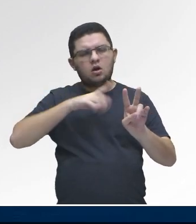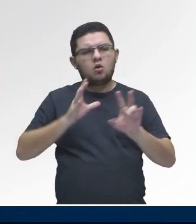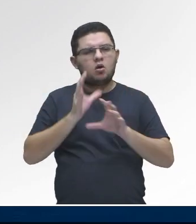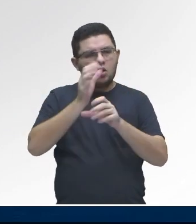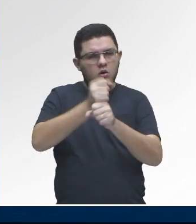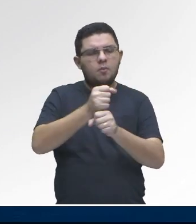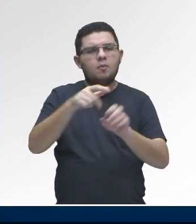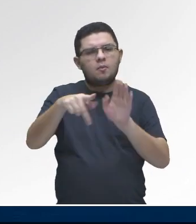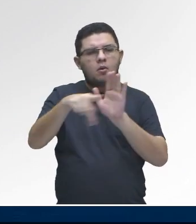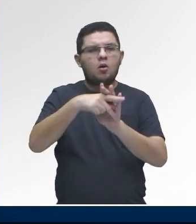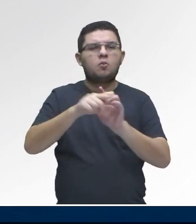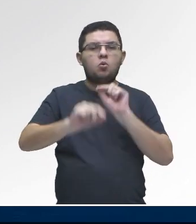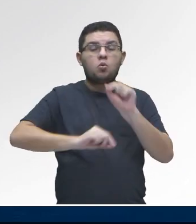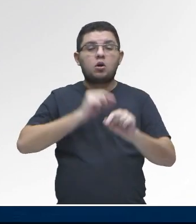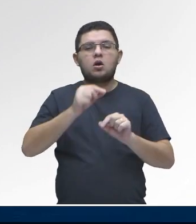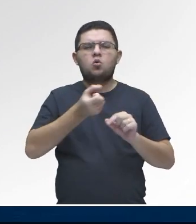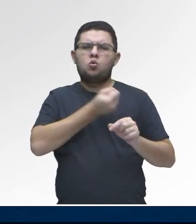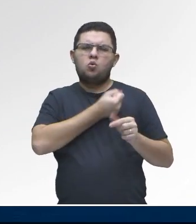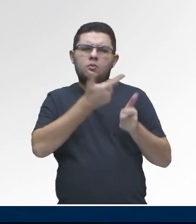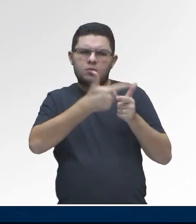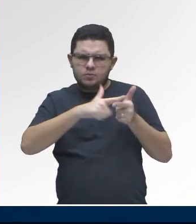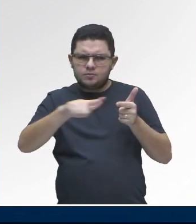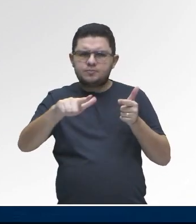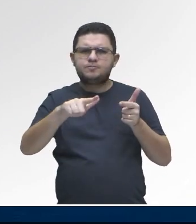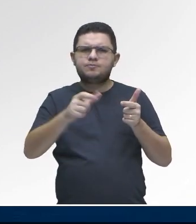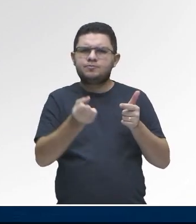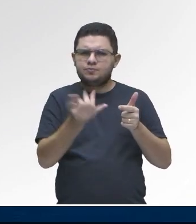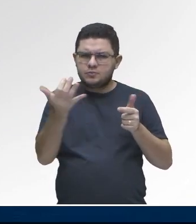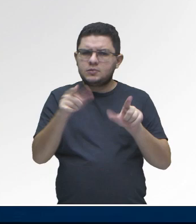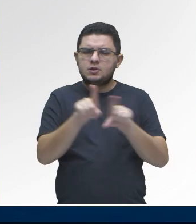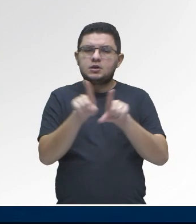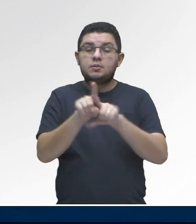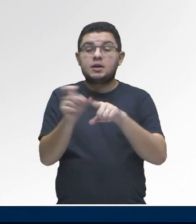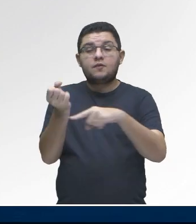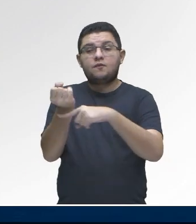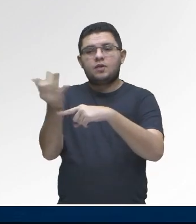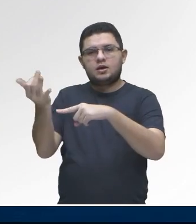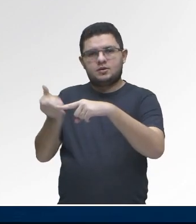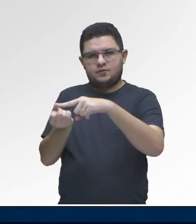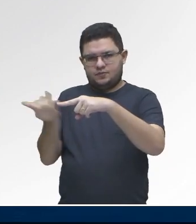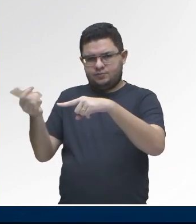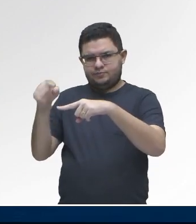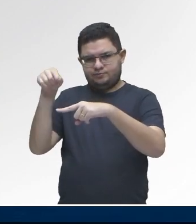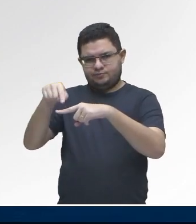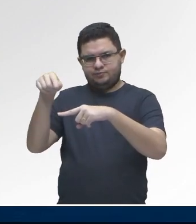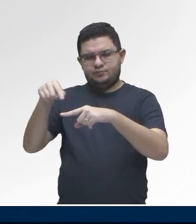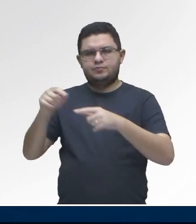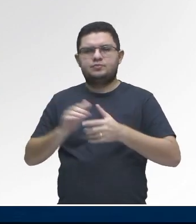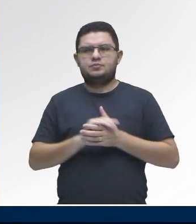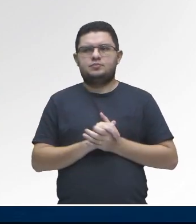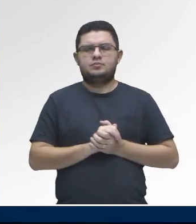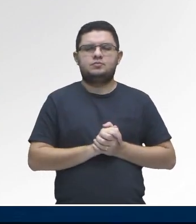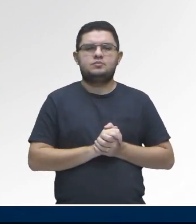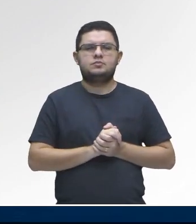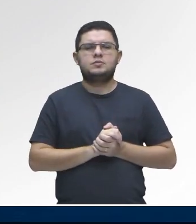Então vamos ver alguns exemplos. Prestem atenção. Então vocês têm